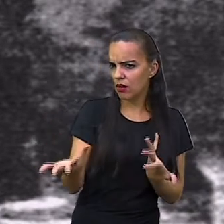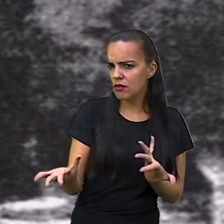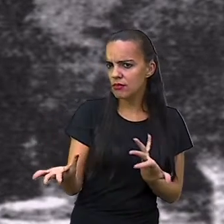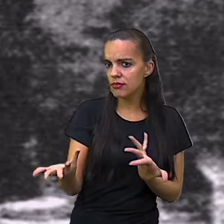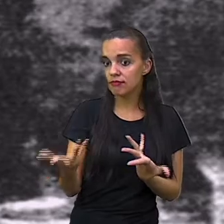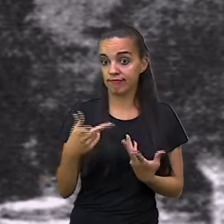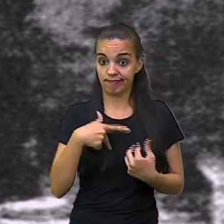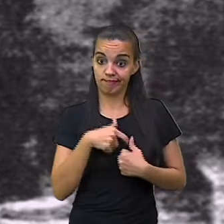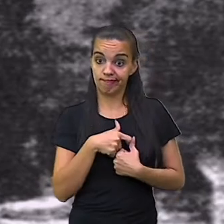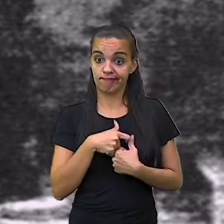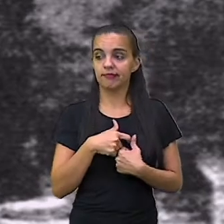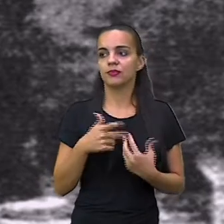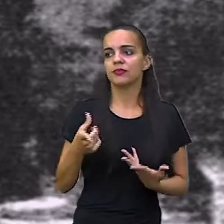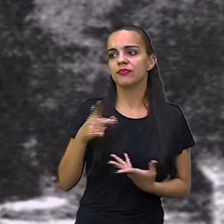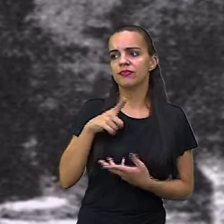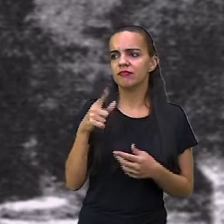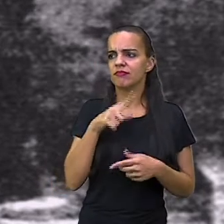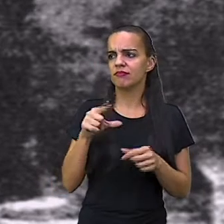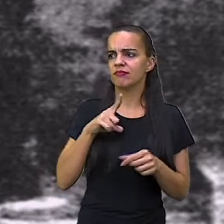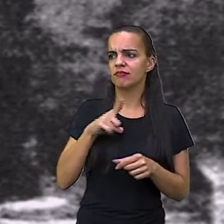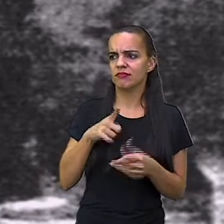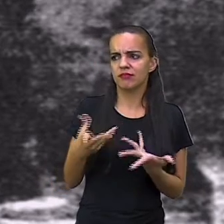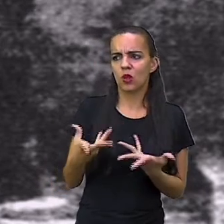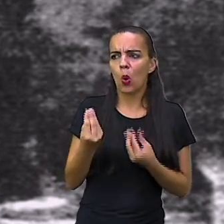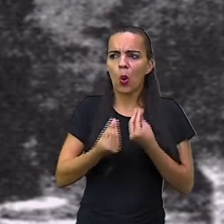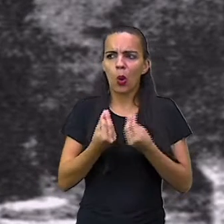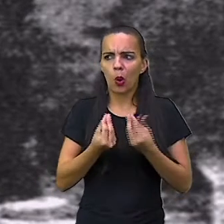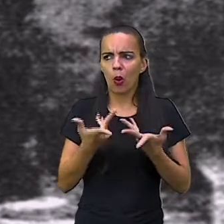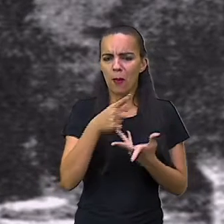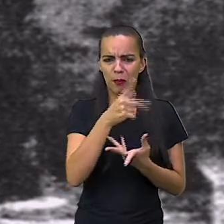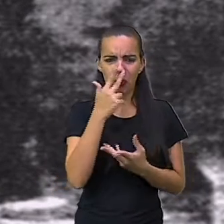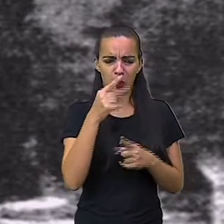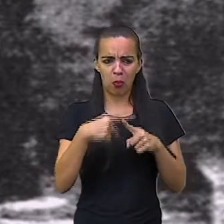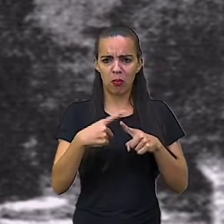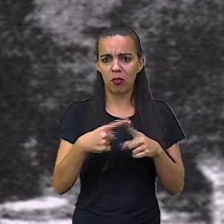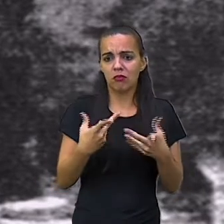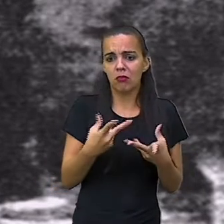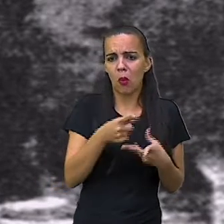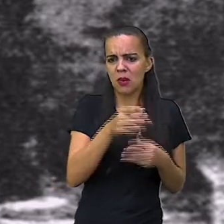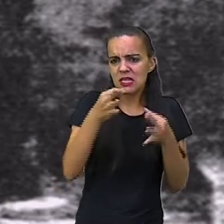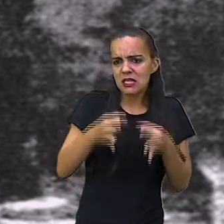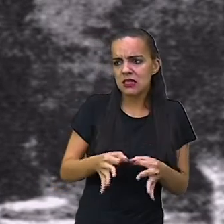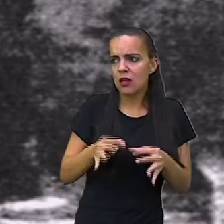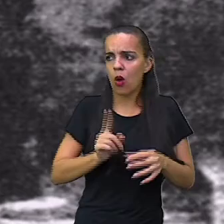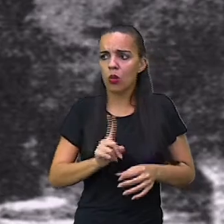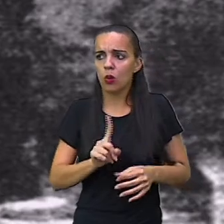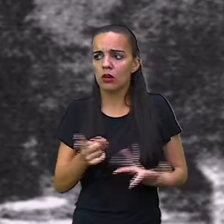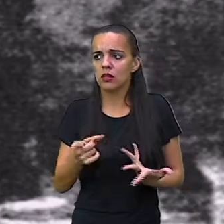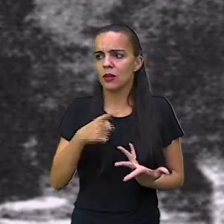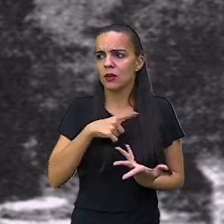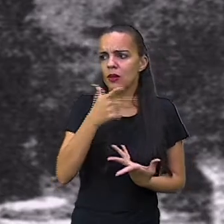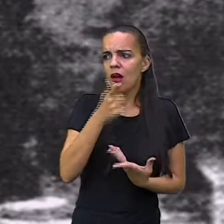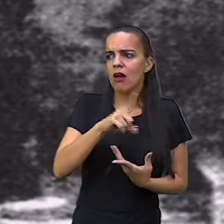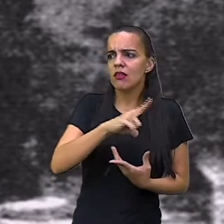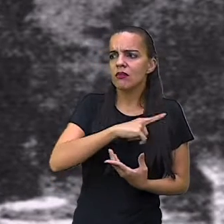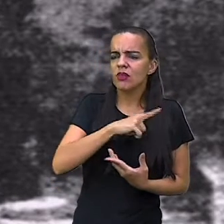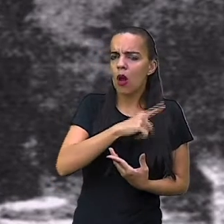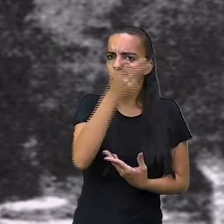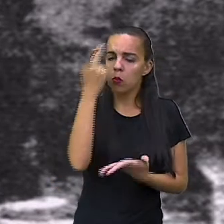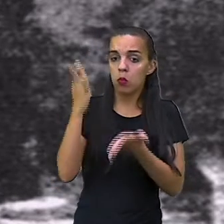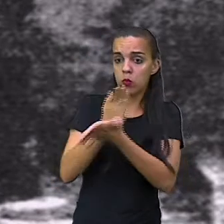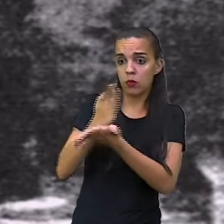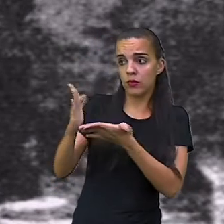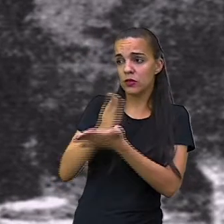XXI? Porque no século XIX parece que não deu certo, não é mesmo? Outros pensadores continuaram